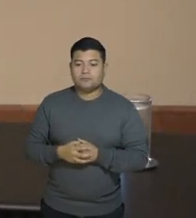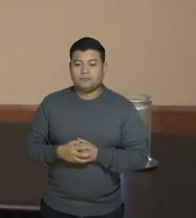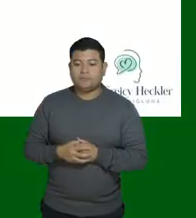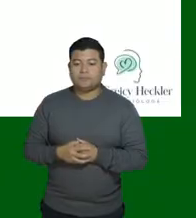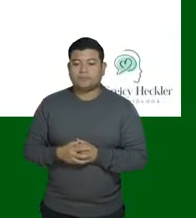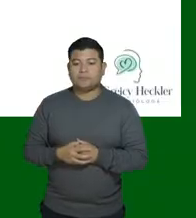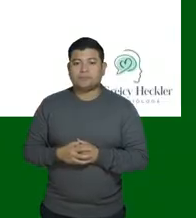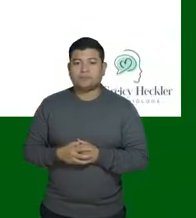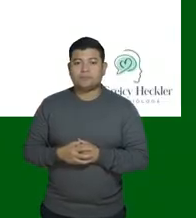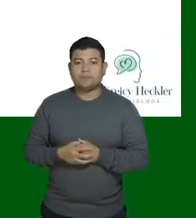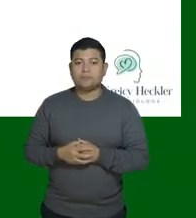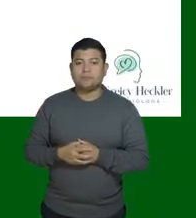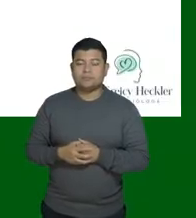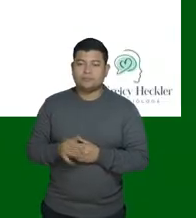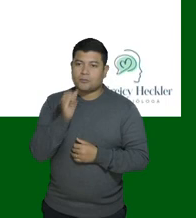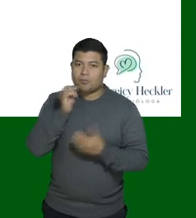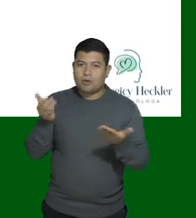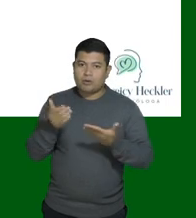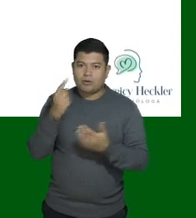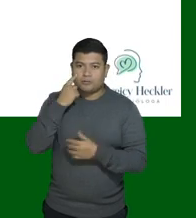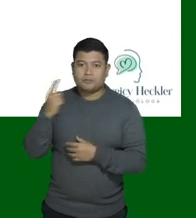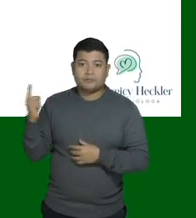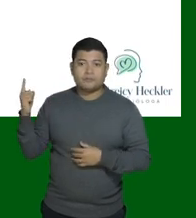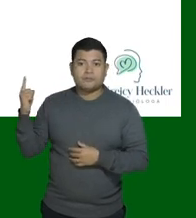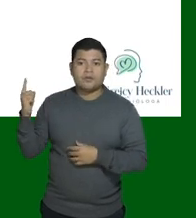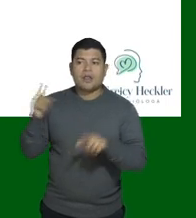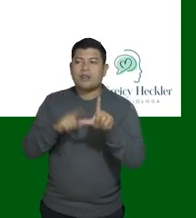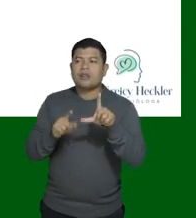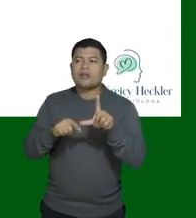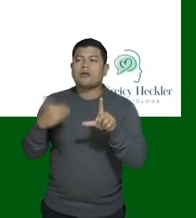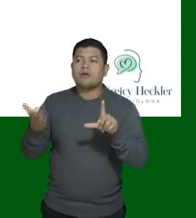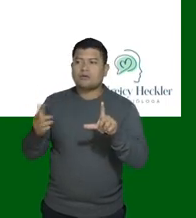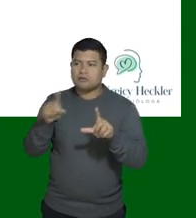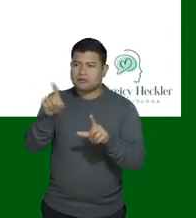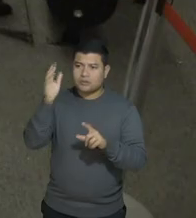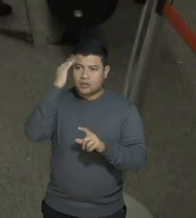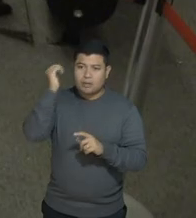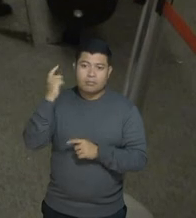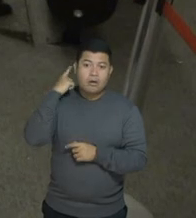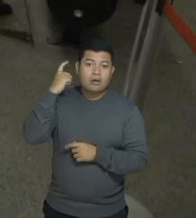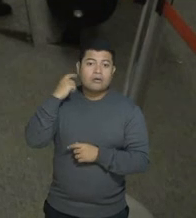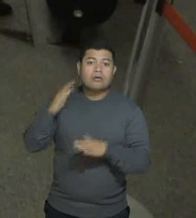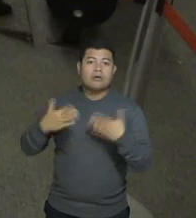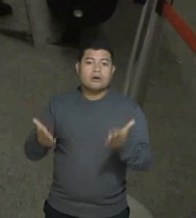Que letra é essa? Qual o som que ela tem?